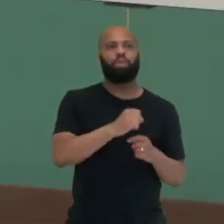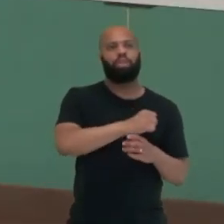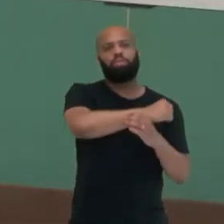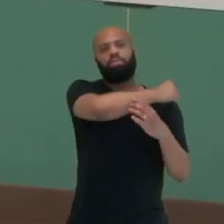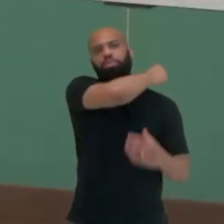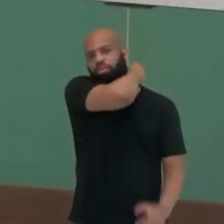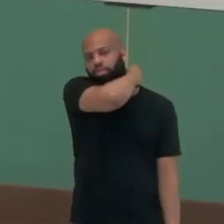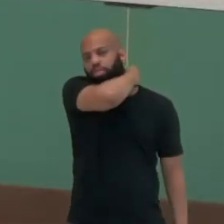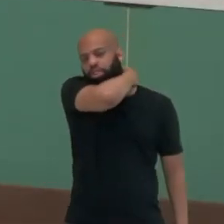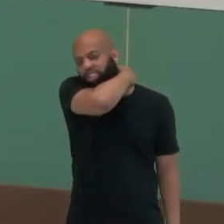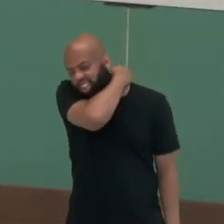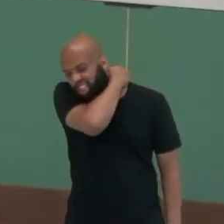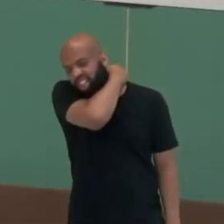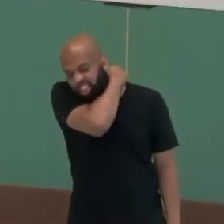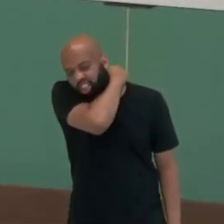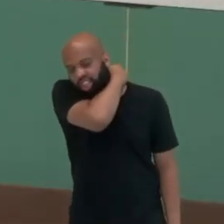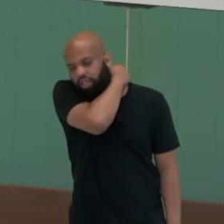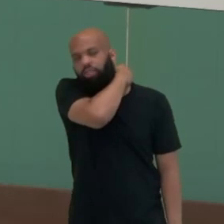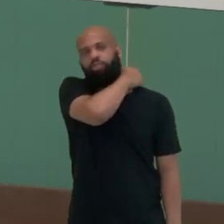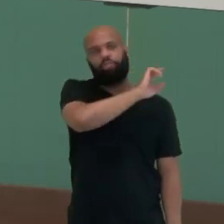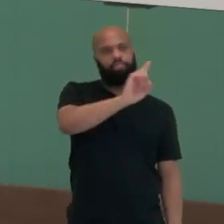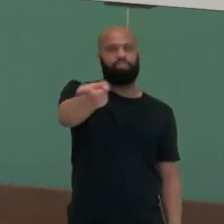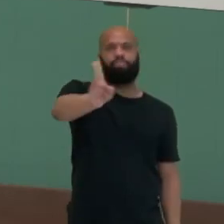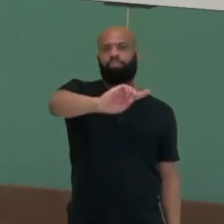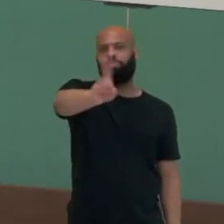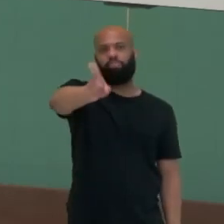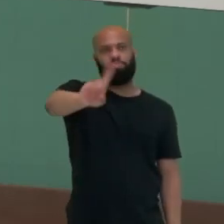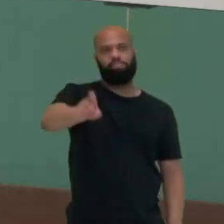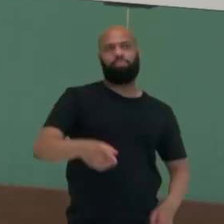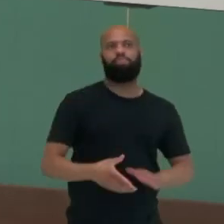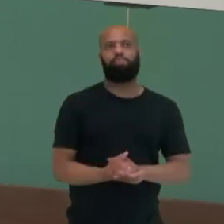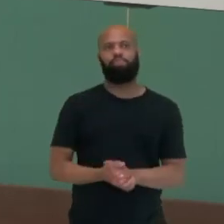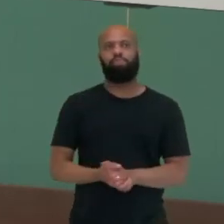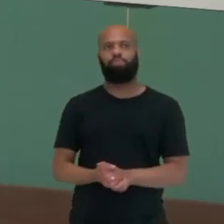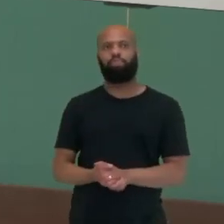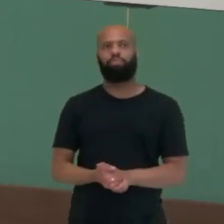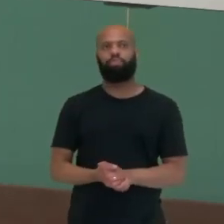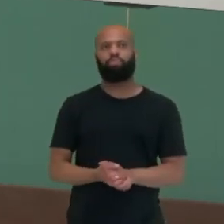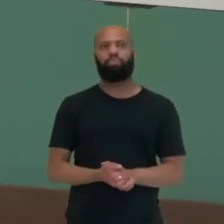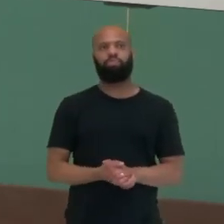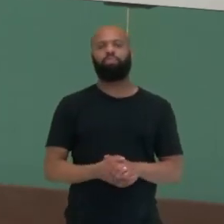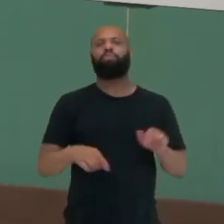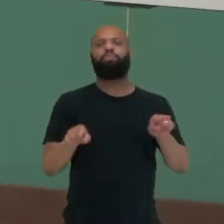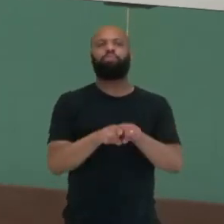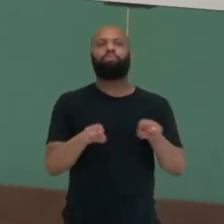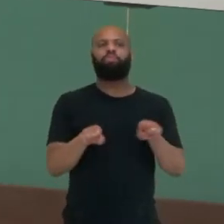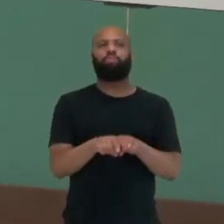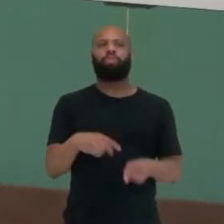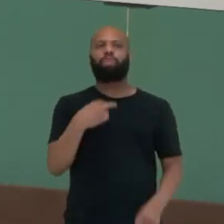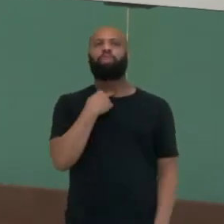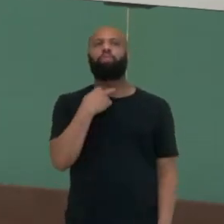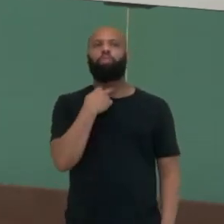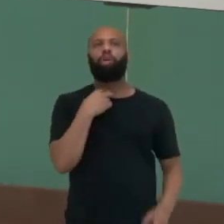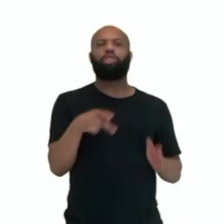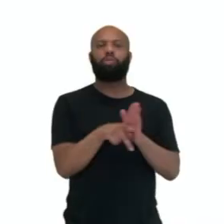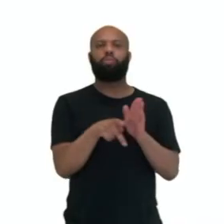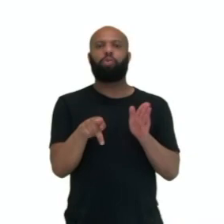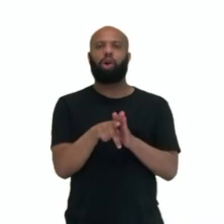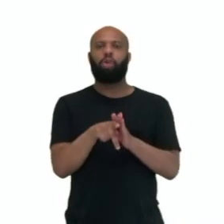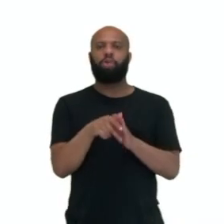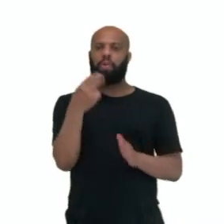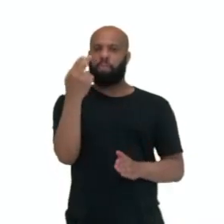né, mata-leão, por exemplo, é a gravata ali no pescoço, o próprio nome já diz. A tesoura,